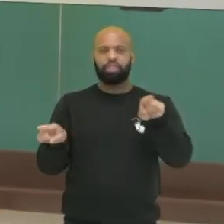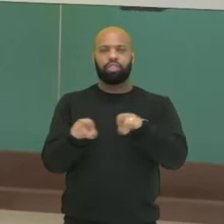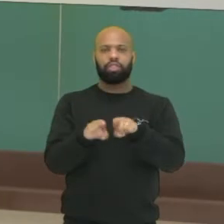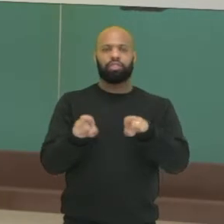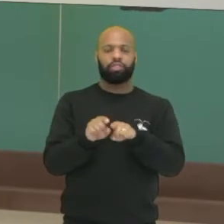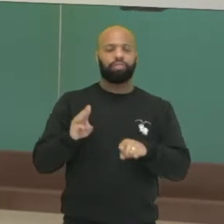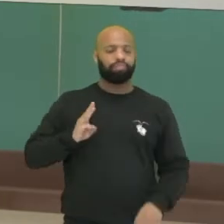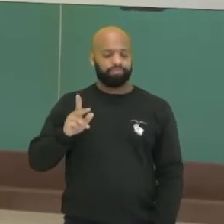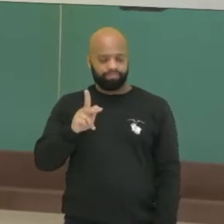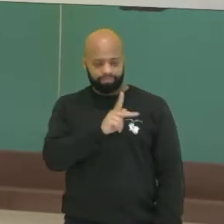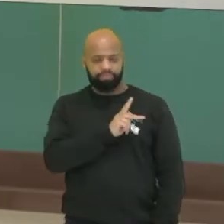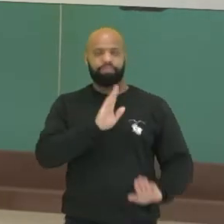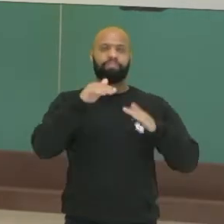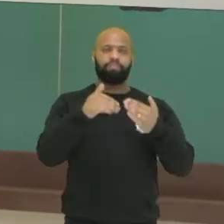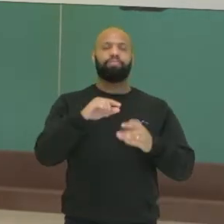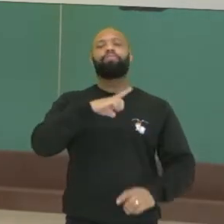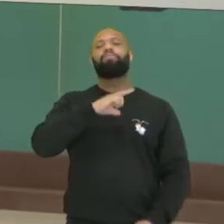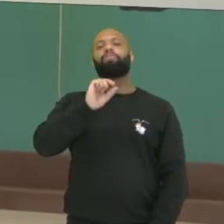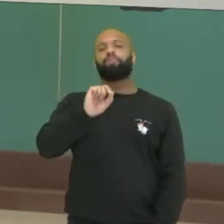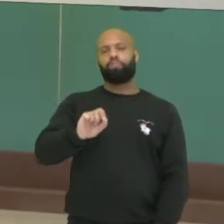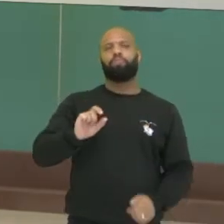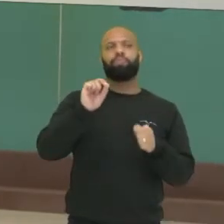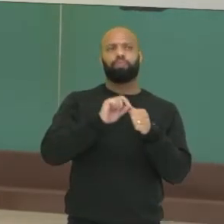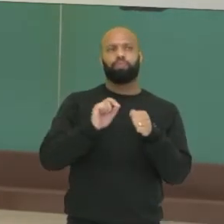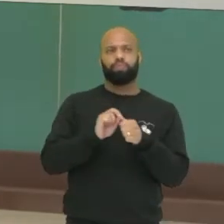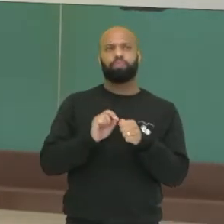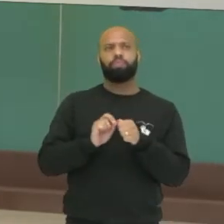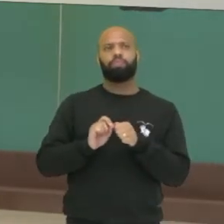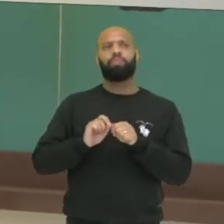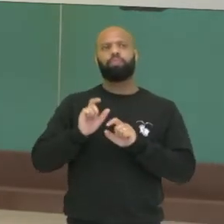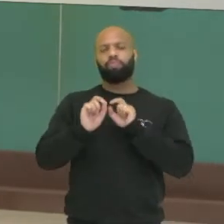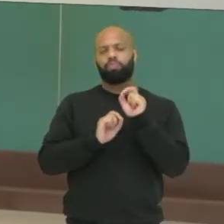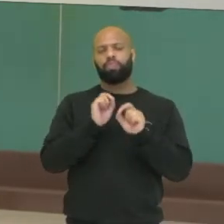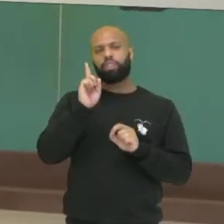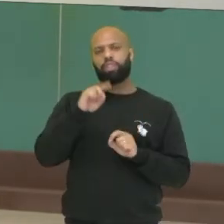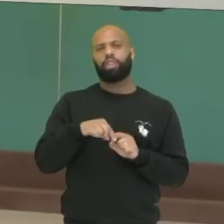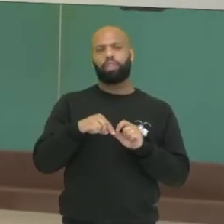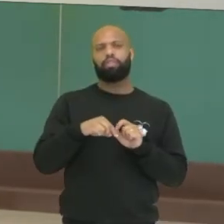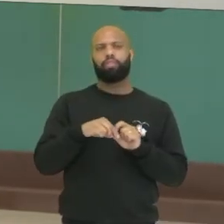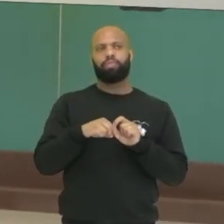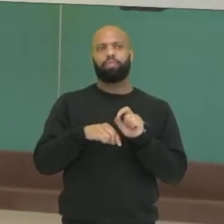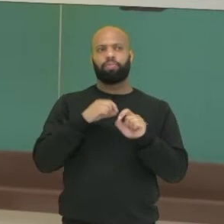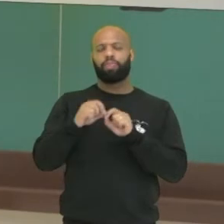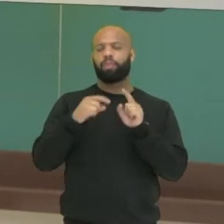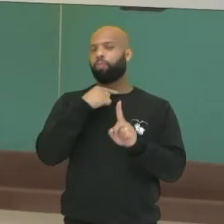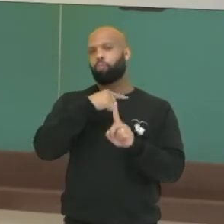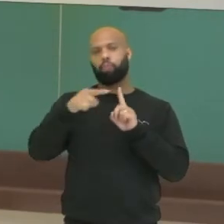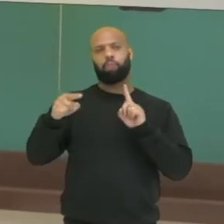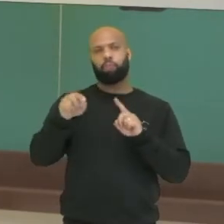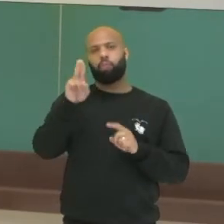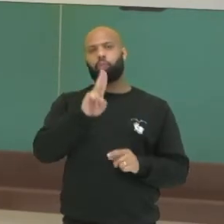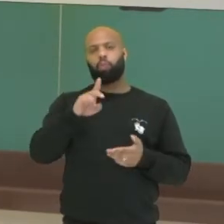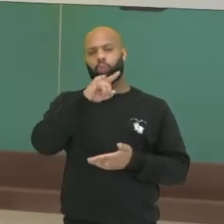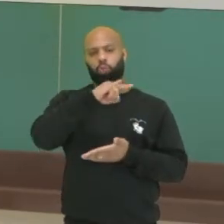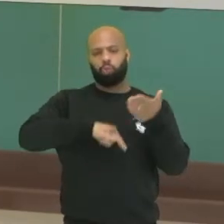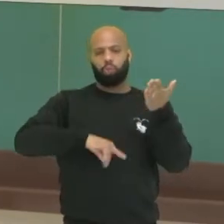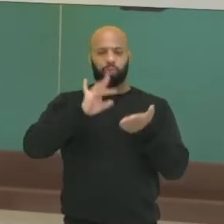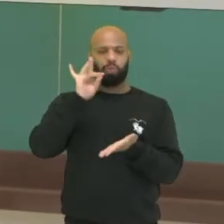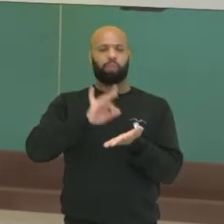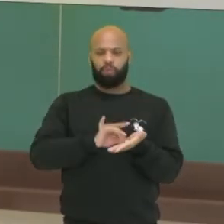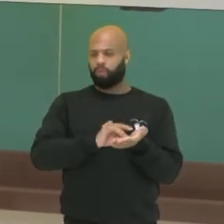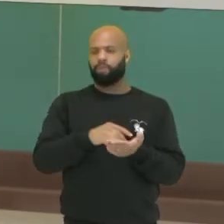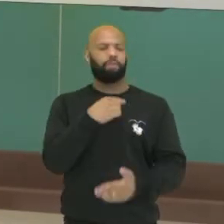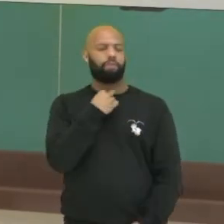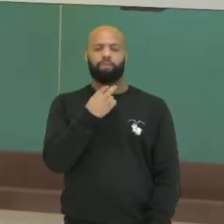Ministério Público, resultou então nas publicidades infantis a proibição delas. Então não pode ser voltada para esse público